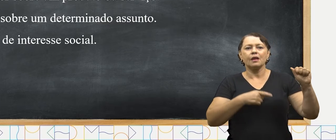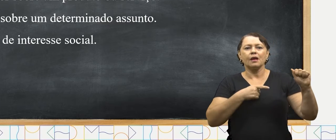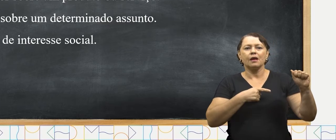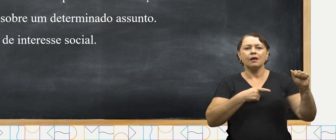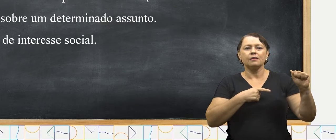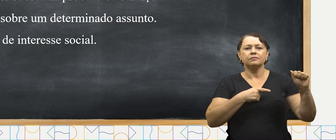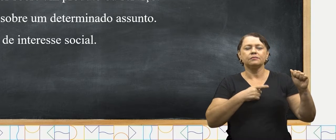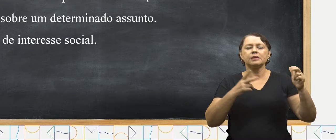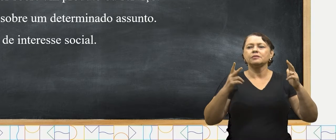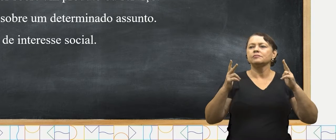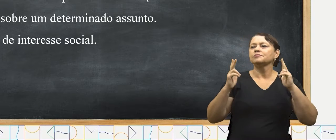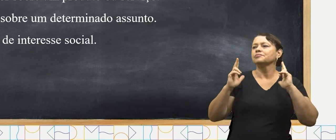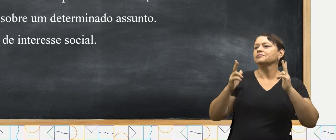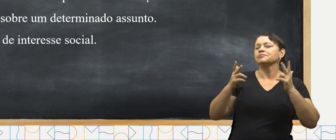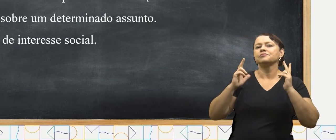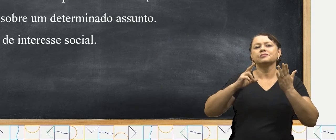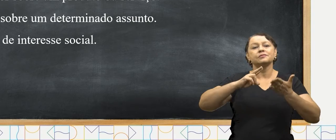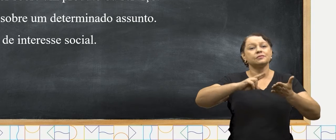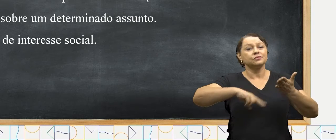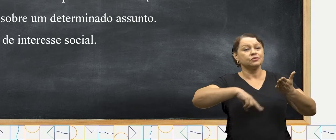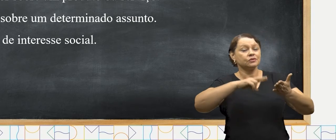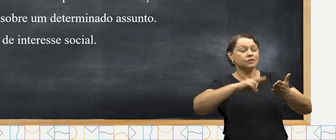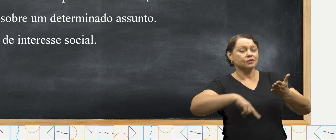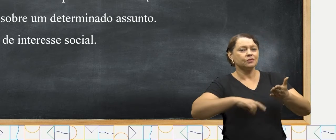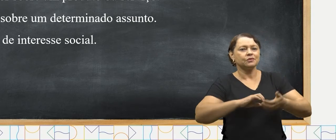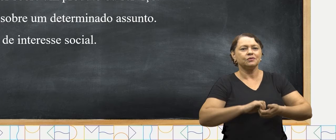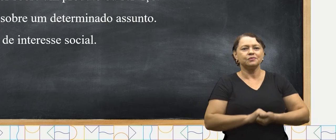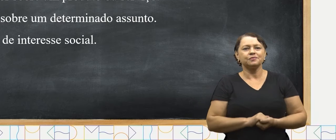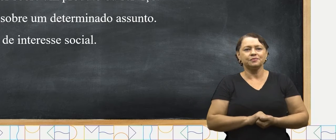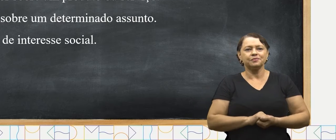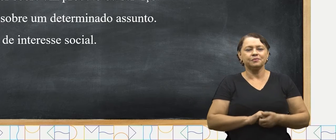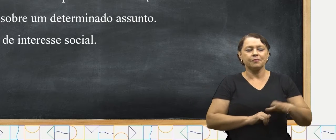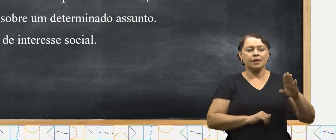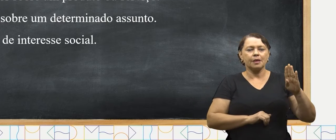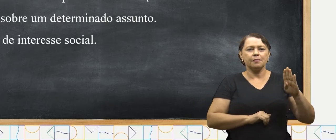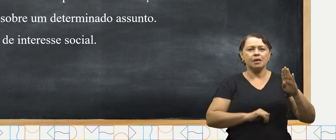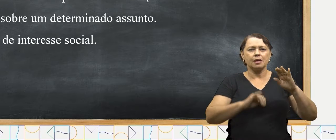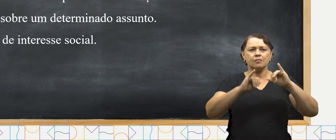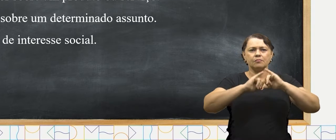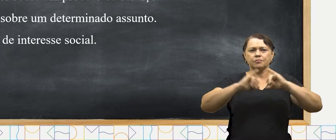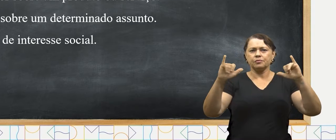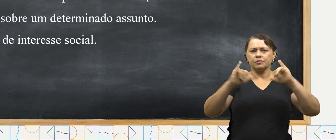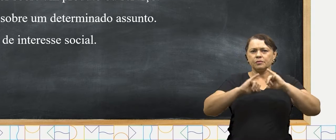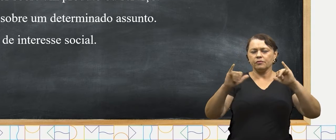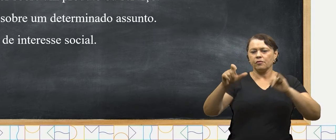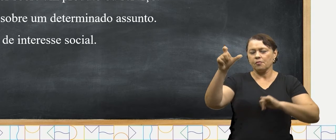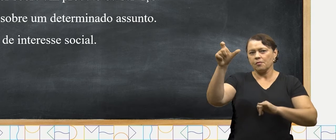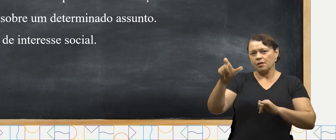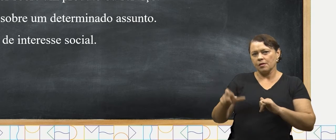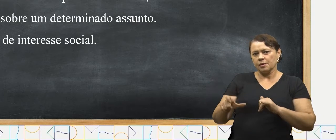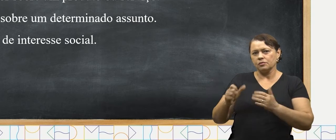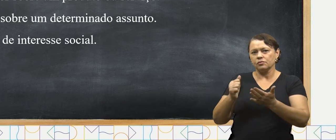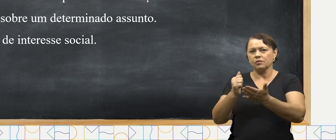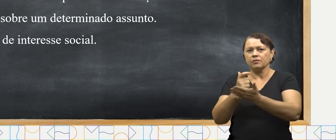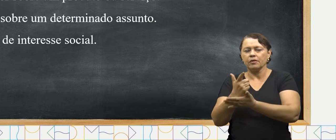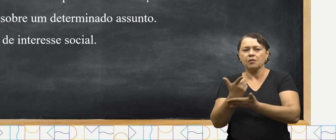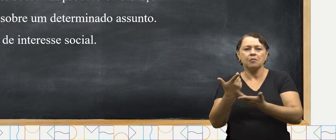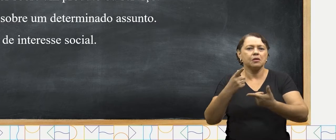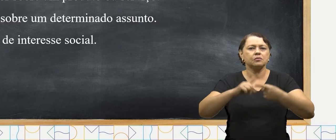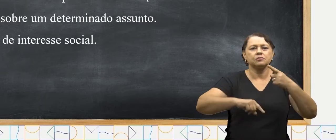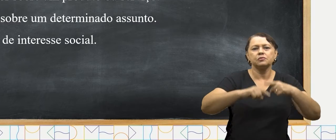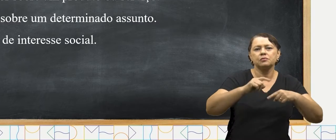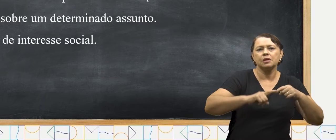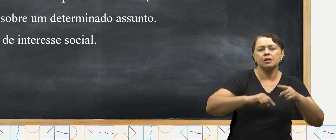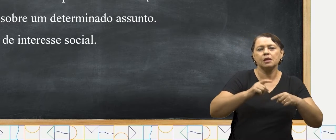A, entreter os leitores. Letra B, informar ao consumidor sobre